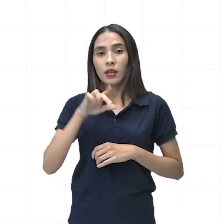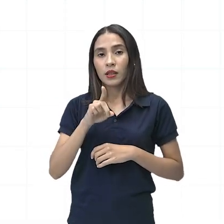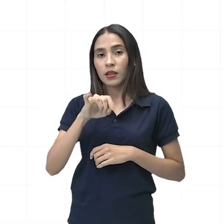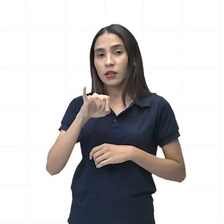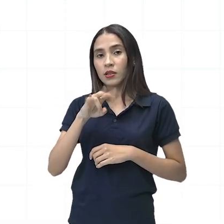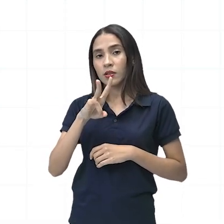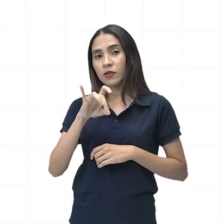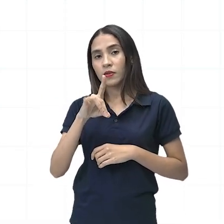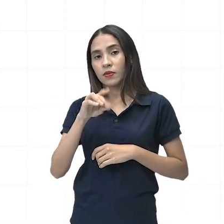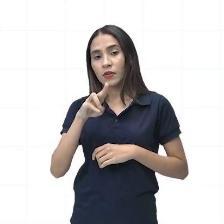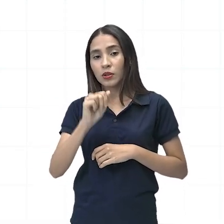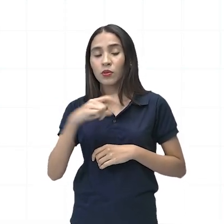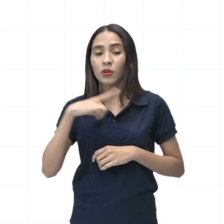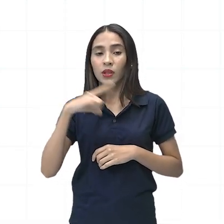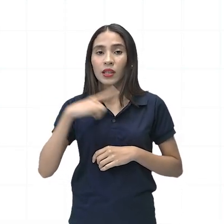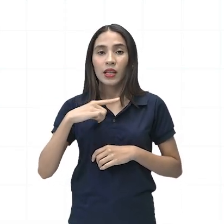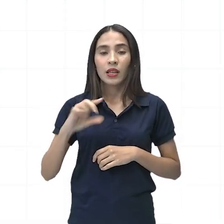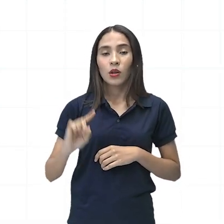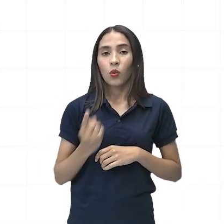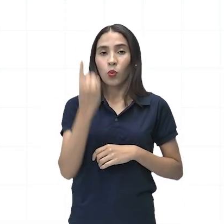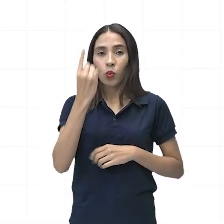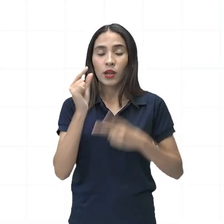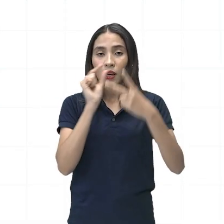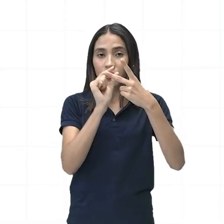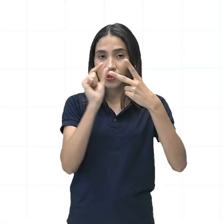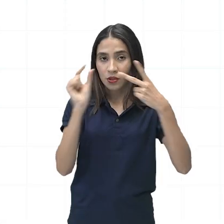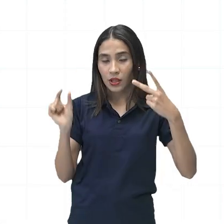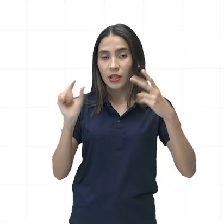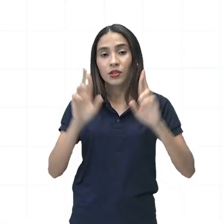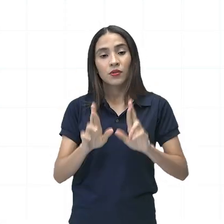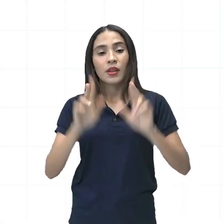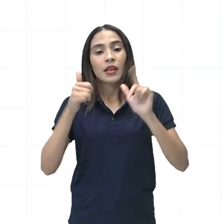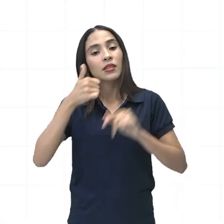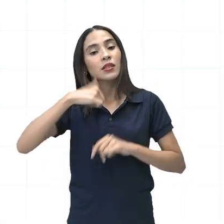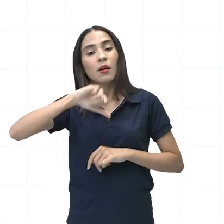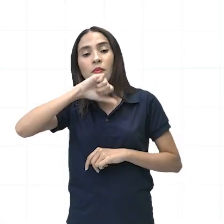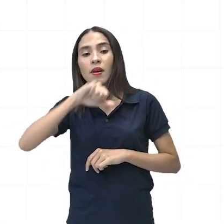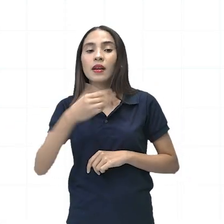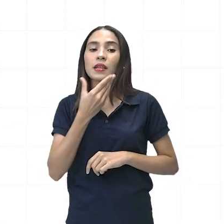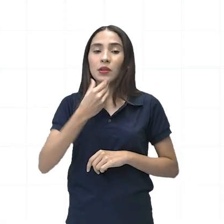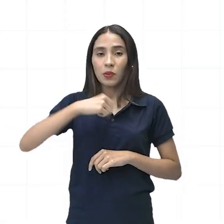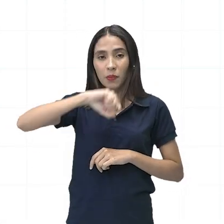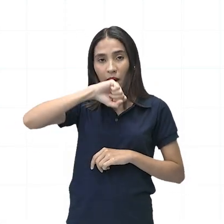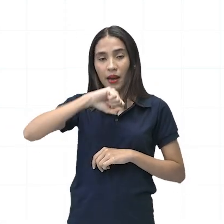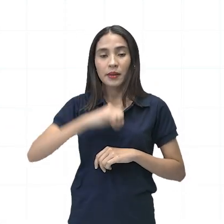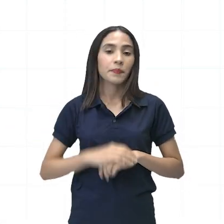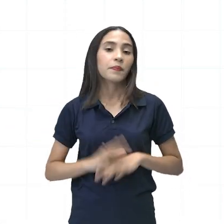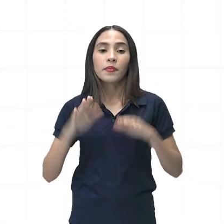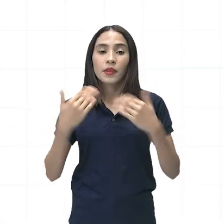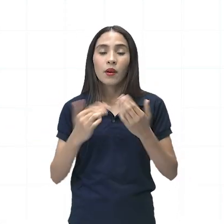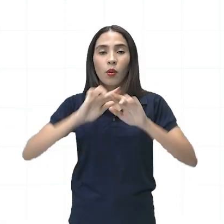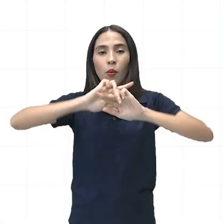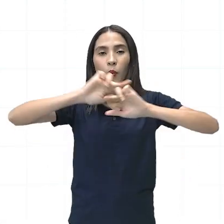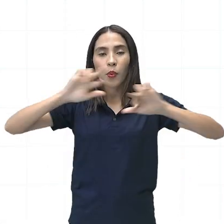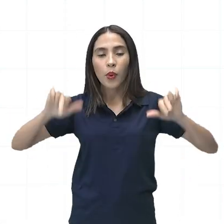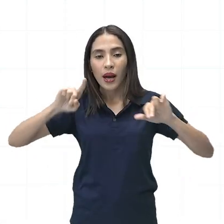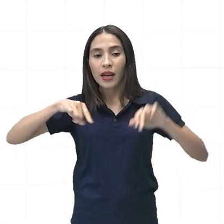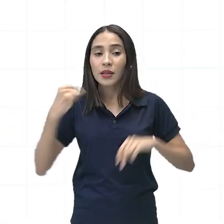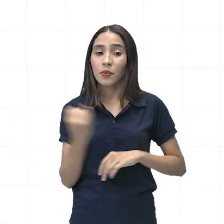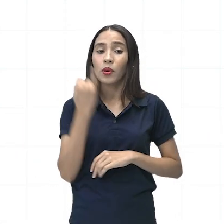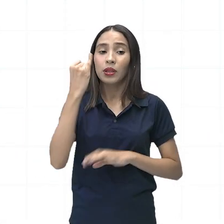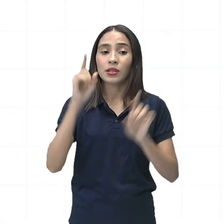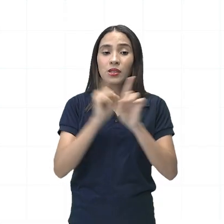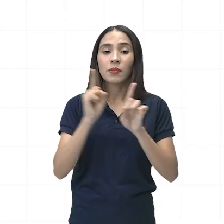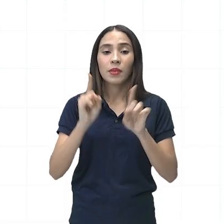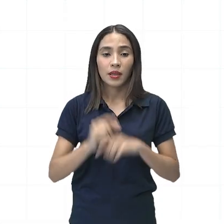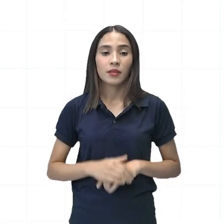uma combinação única de genes, diferente tanto do pai quanto da mãe. Essa diversidade é essencial